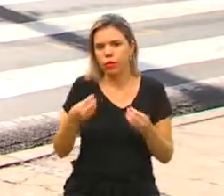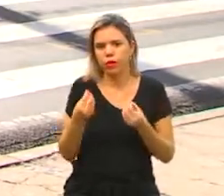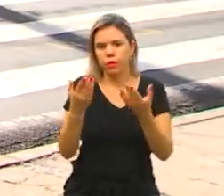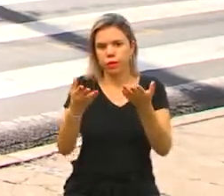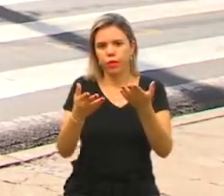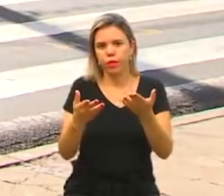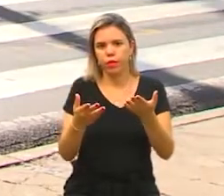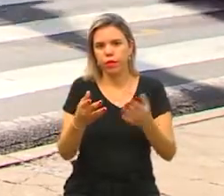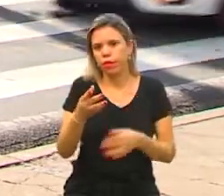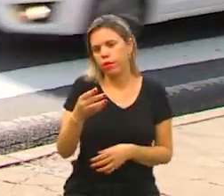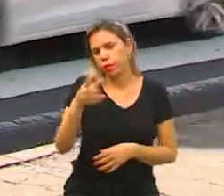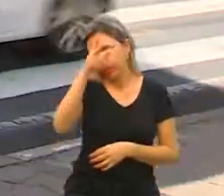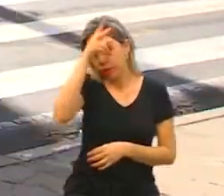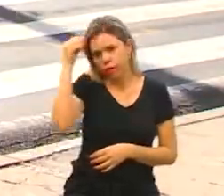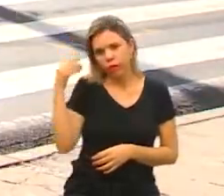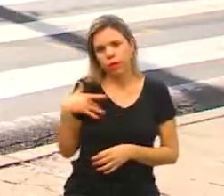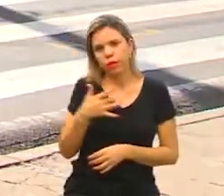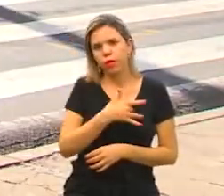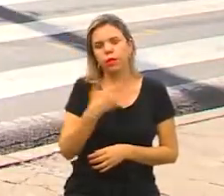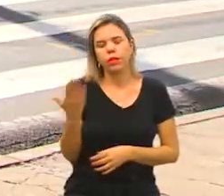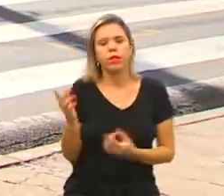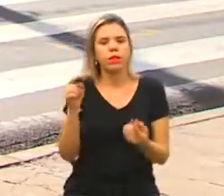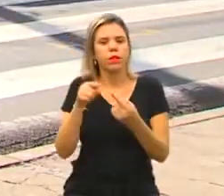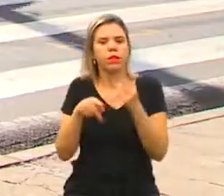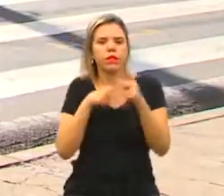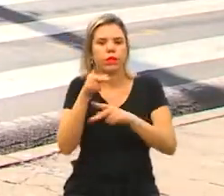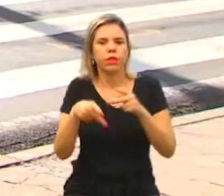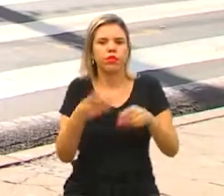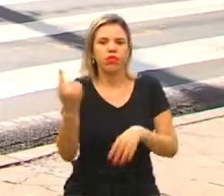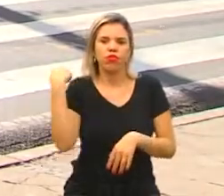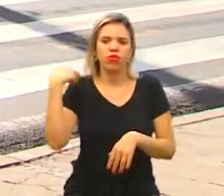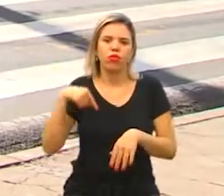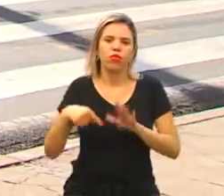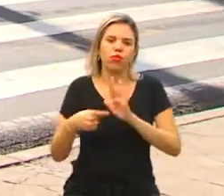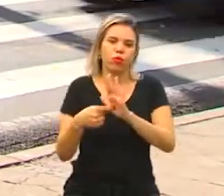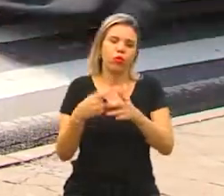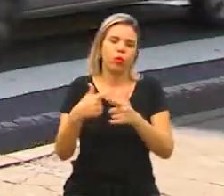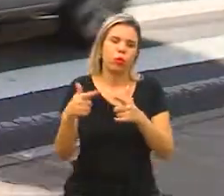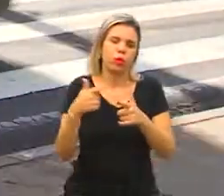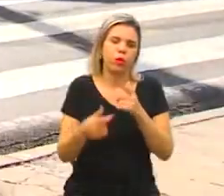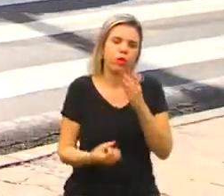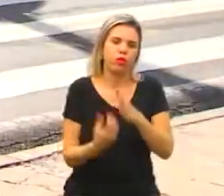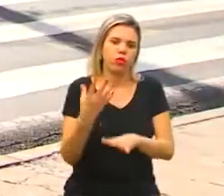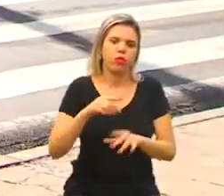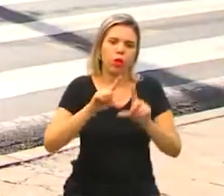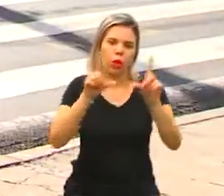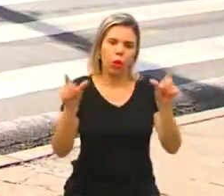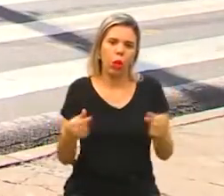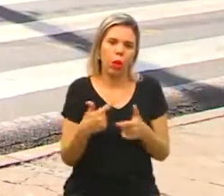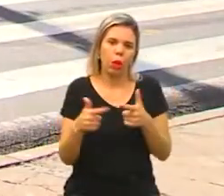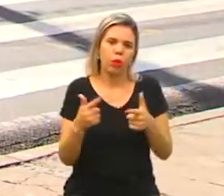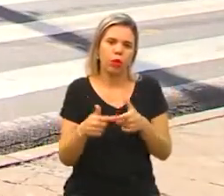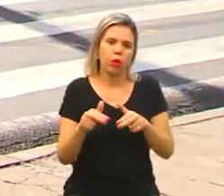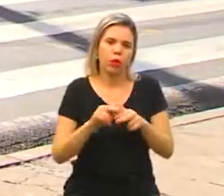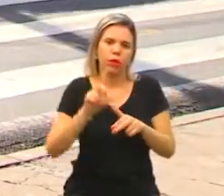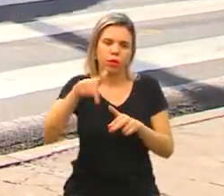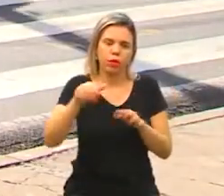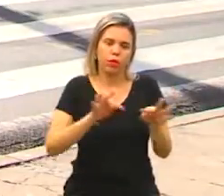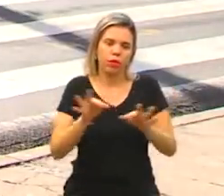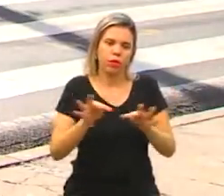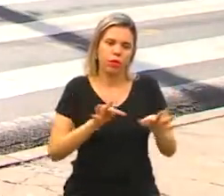do parlamentar será oferecido pela Rede Pública de saúde destinado a pacientes que apresentam sequelas pulmonares